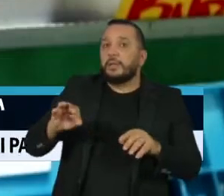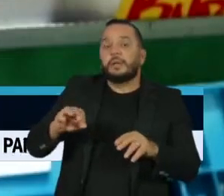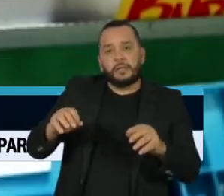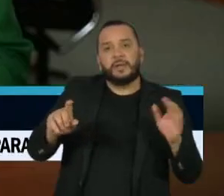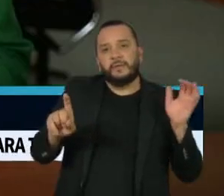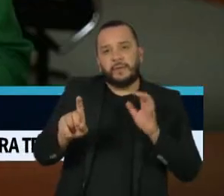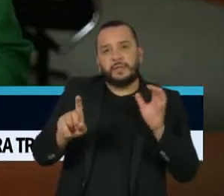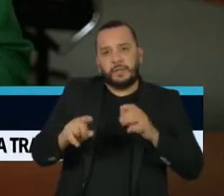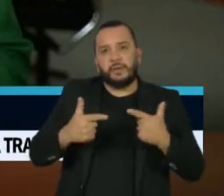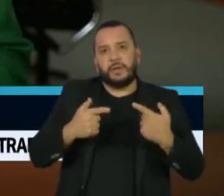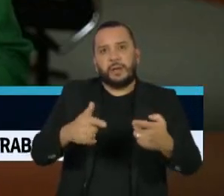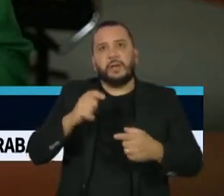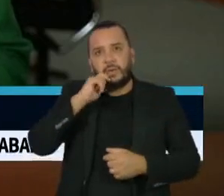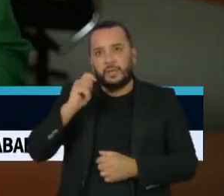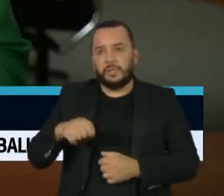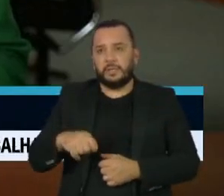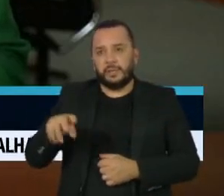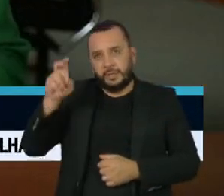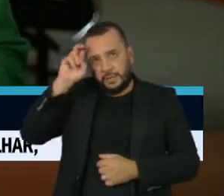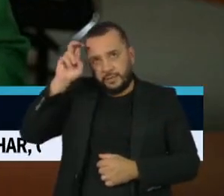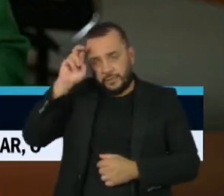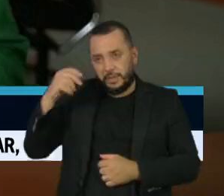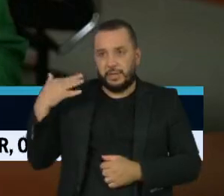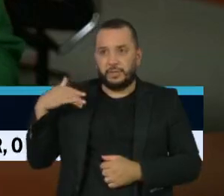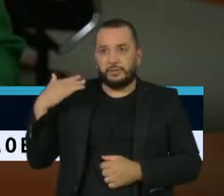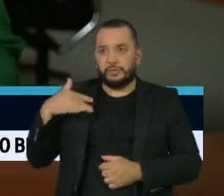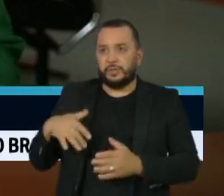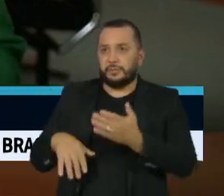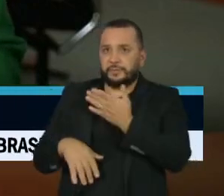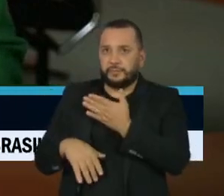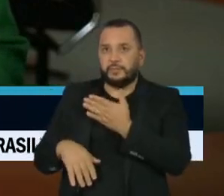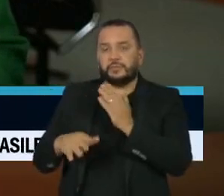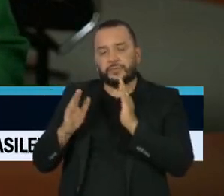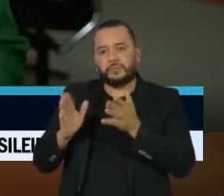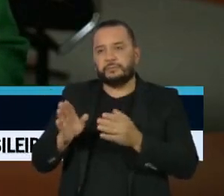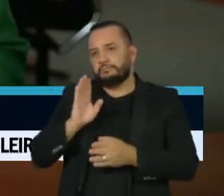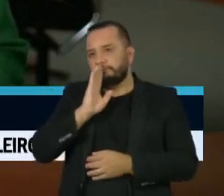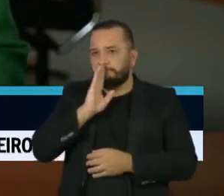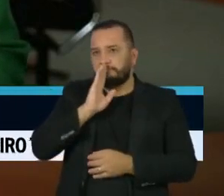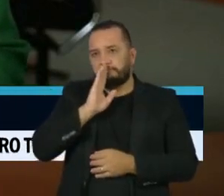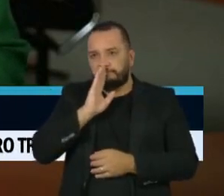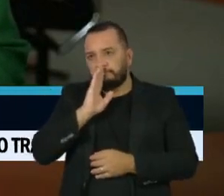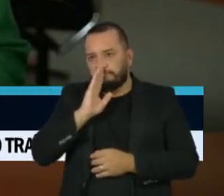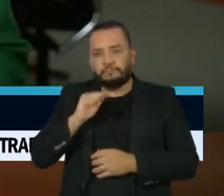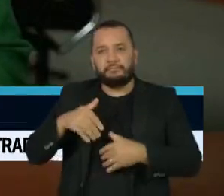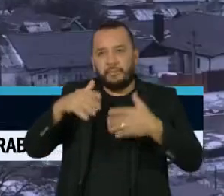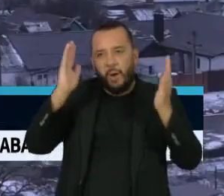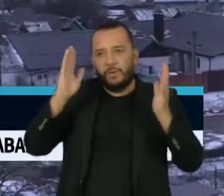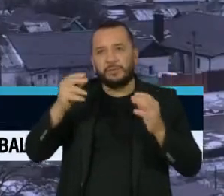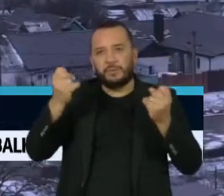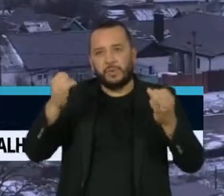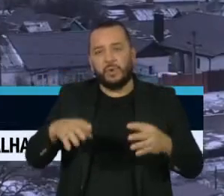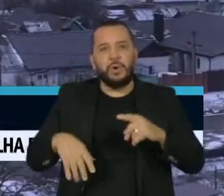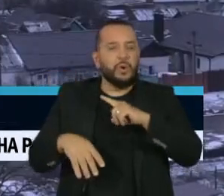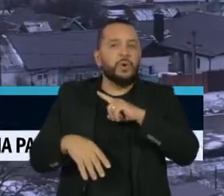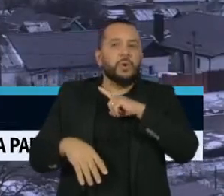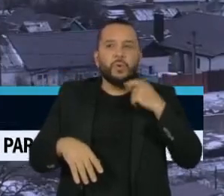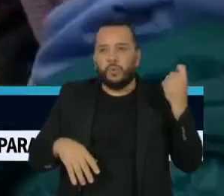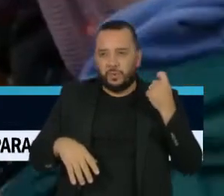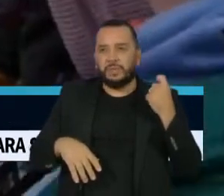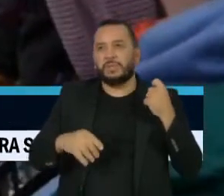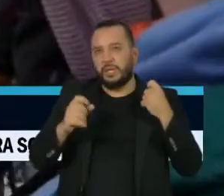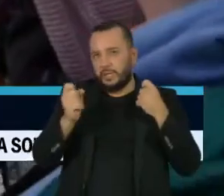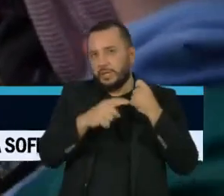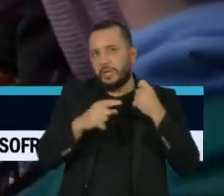pela guerra na Ucrânia quinta-feira aí chanceler Angela Merkel rompeu o silêncio dizendo que o ataque da Rússia foi uma